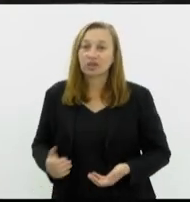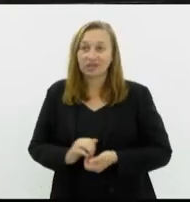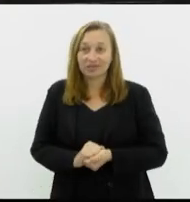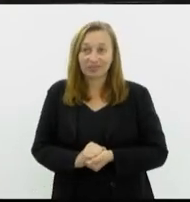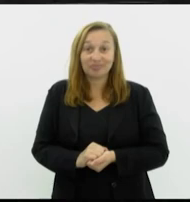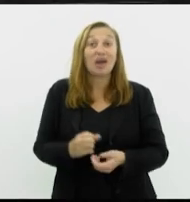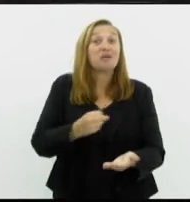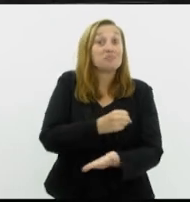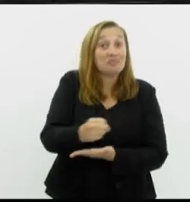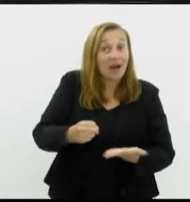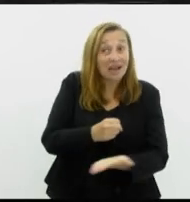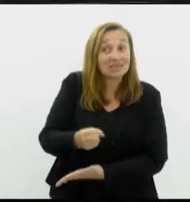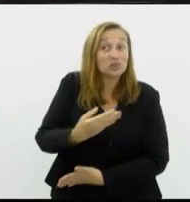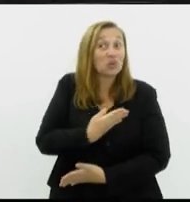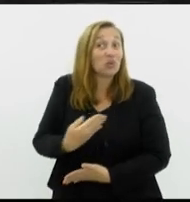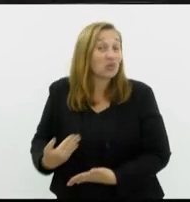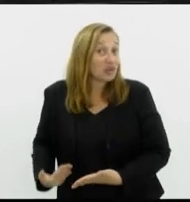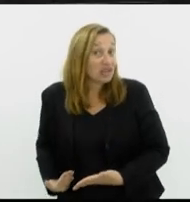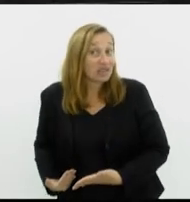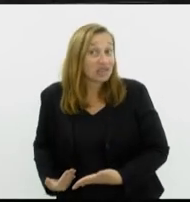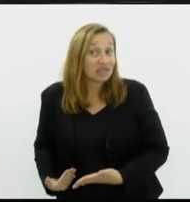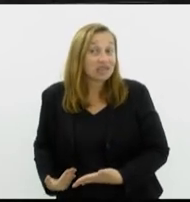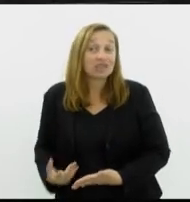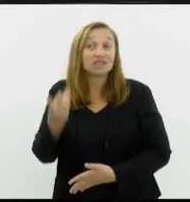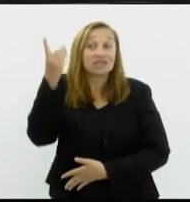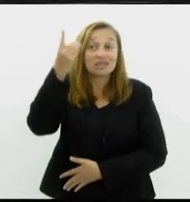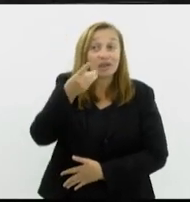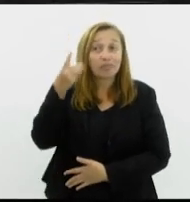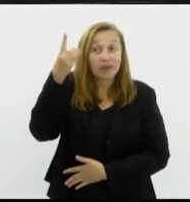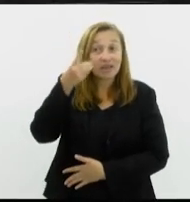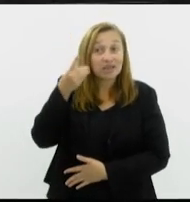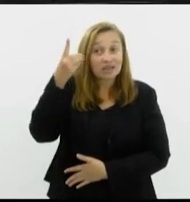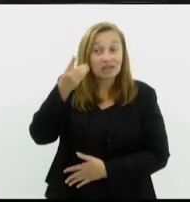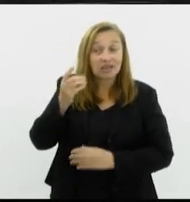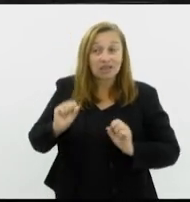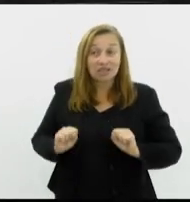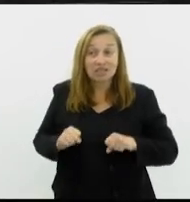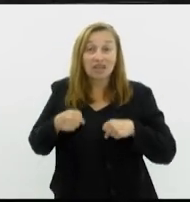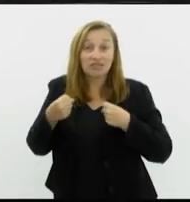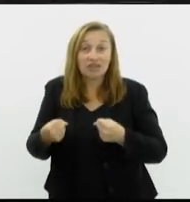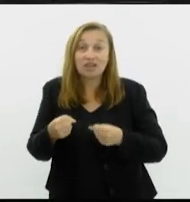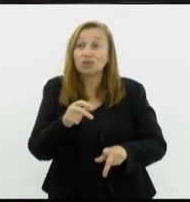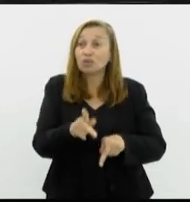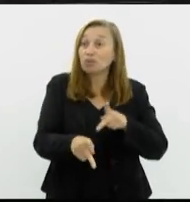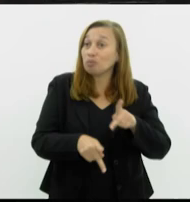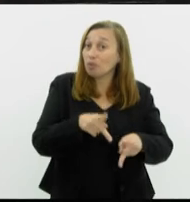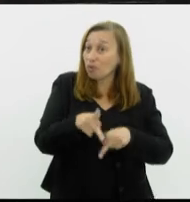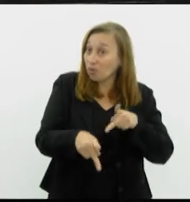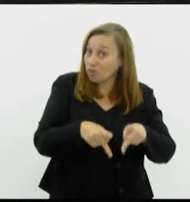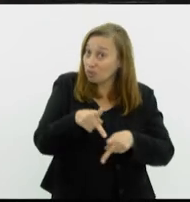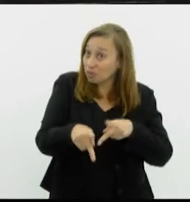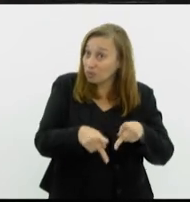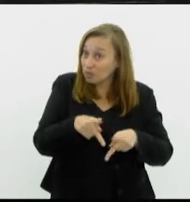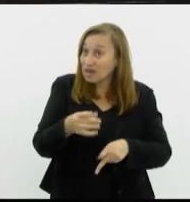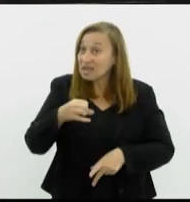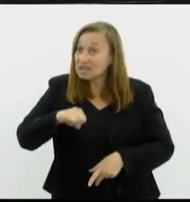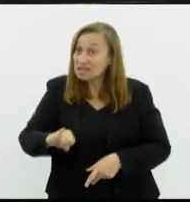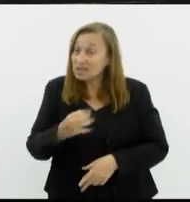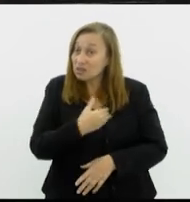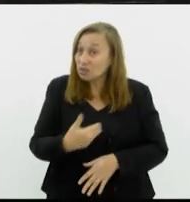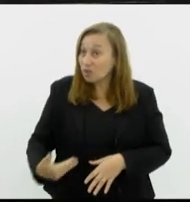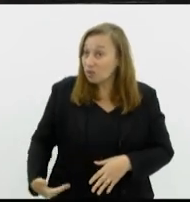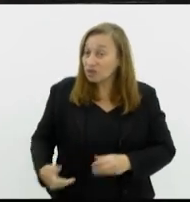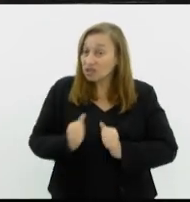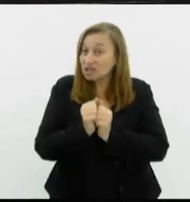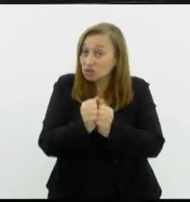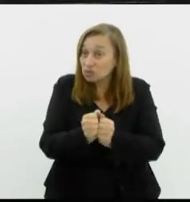Base do governo são os deputados que defendem o povo. Se o governo está do lado